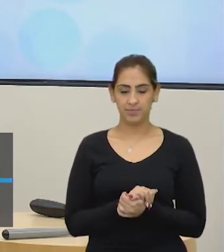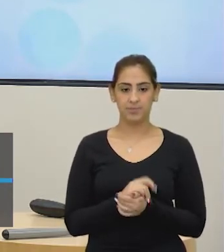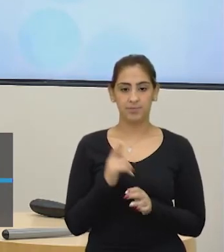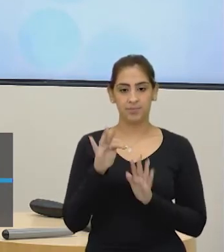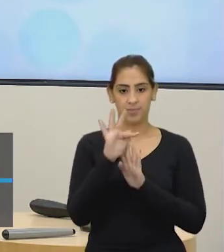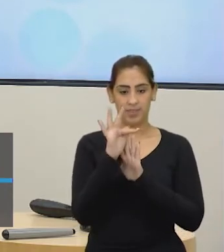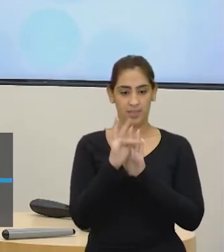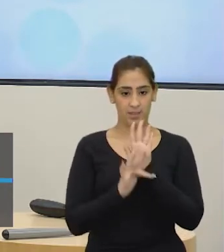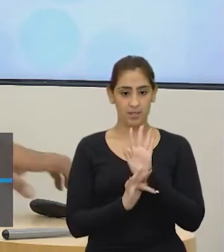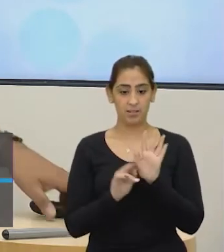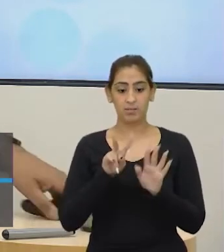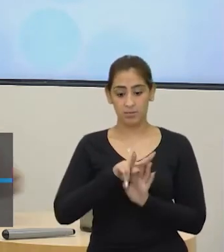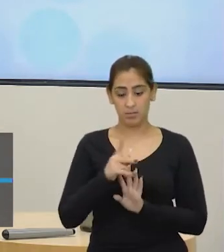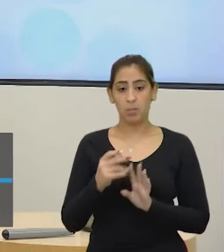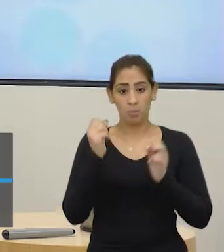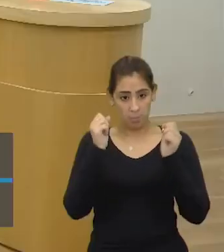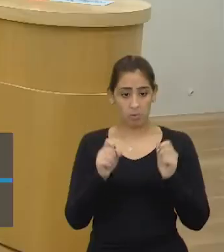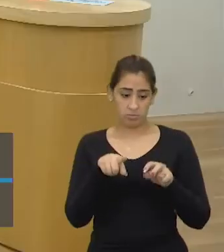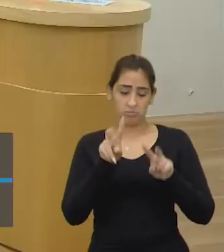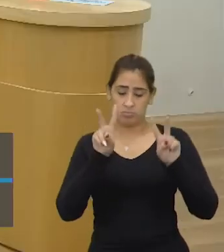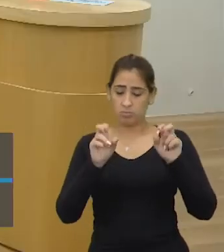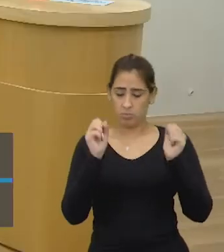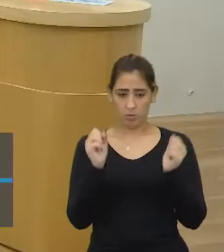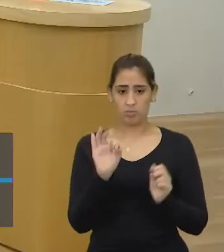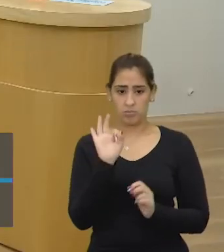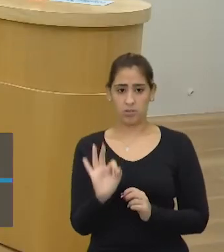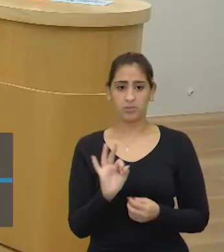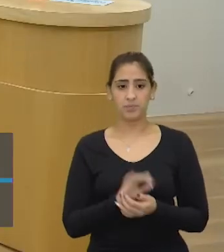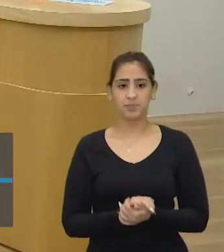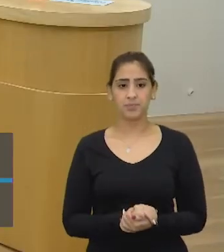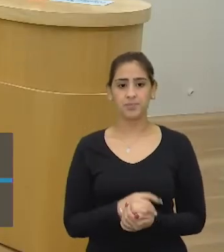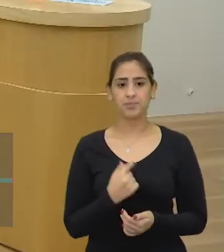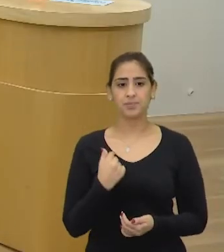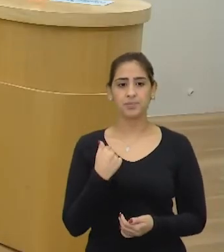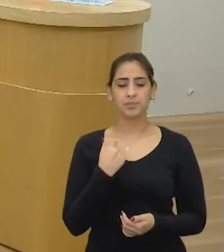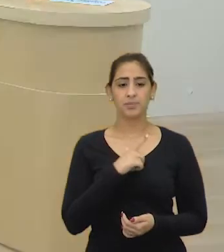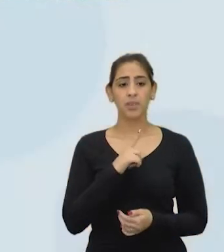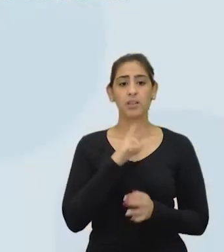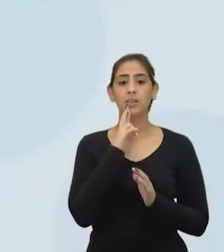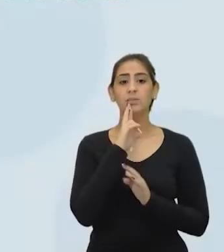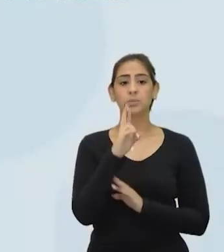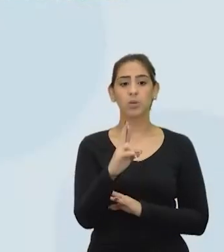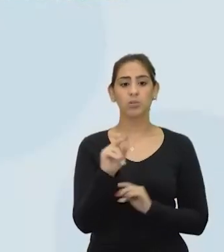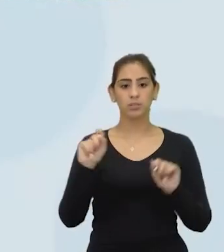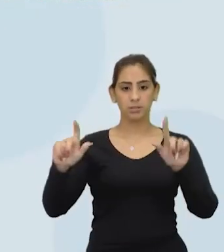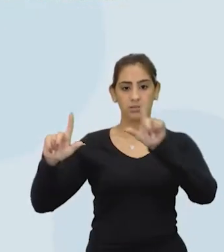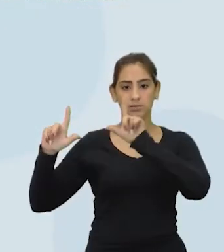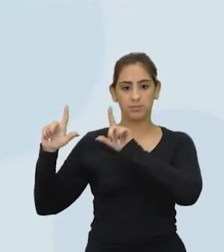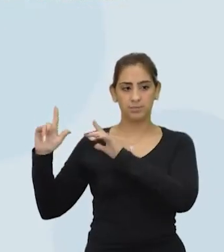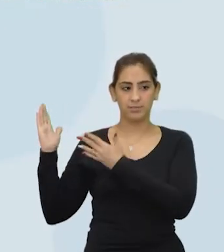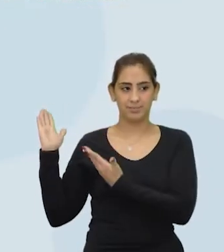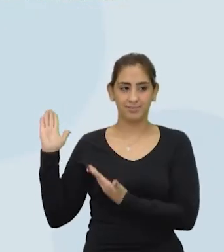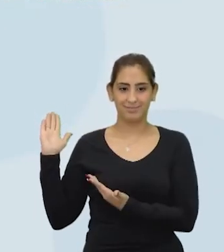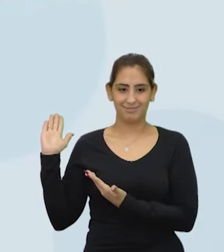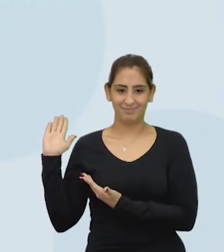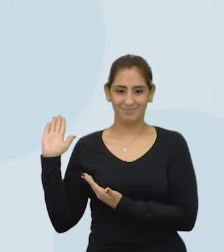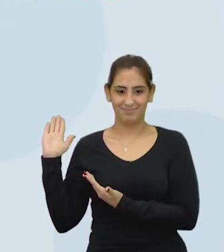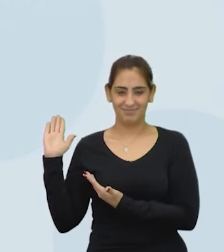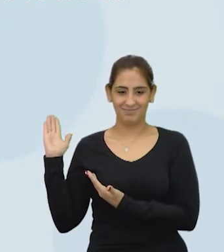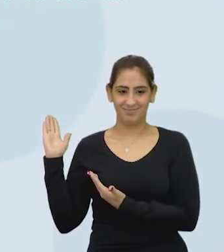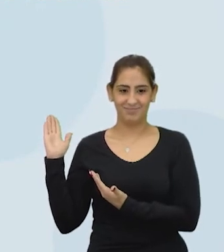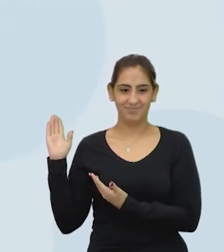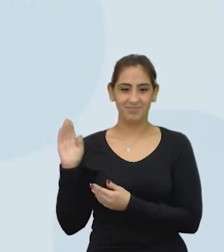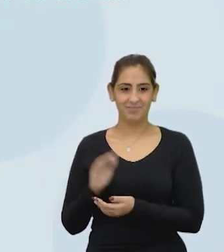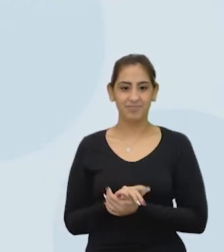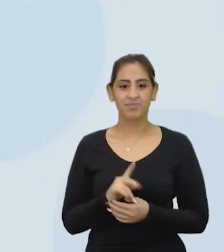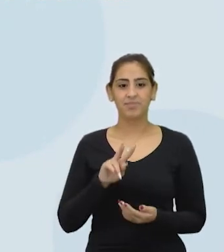transcrição pode ser isso mesmo. Vamos ver, Pro. Se nós temos aí, ó lá, a resposta está na tela, ó. Transcrição, no sentido linguístico,